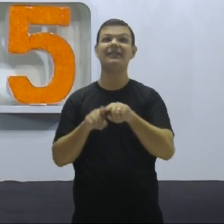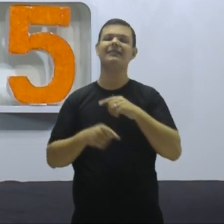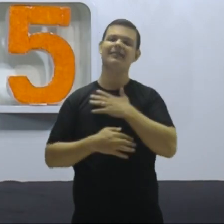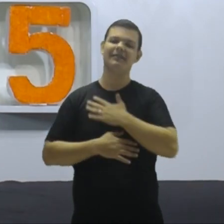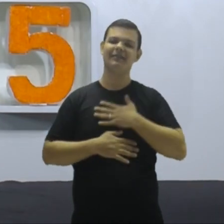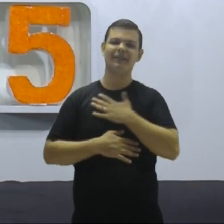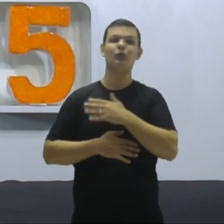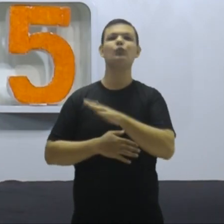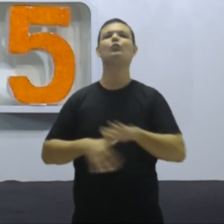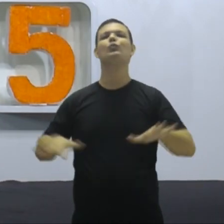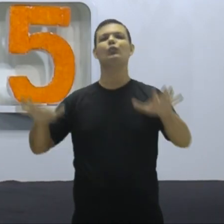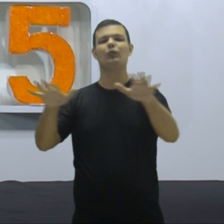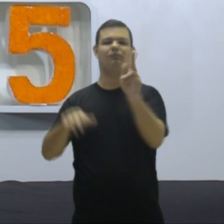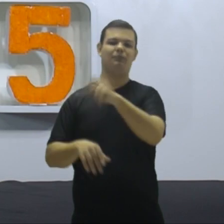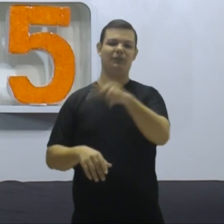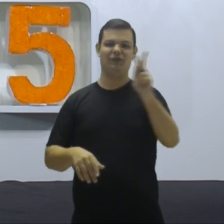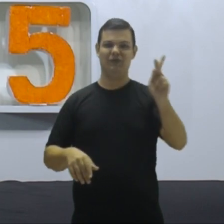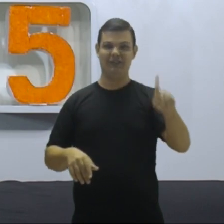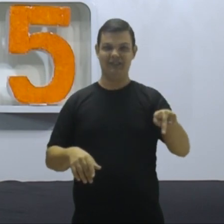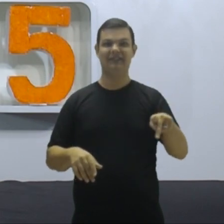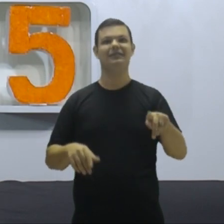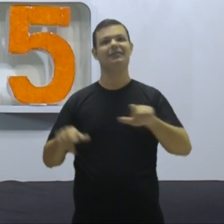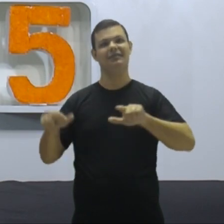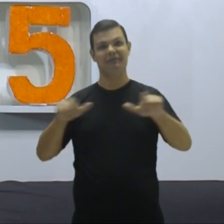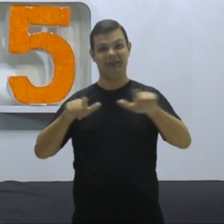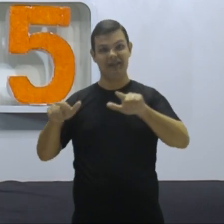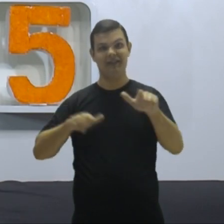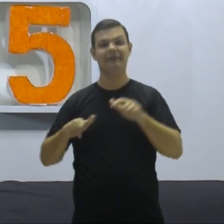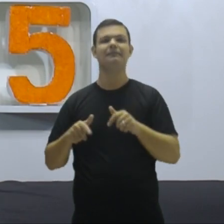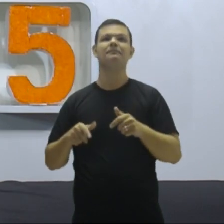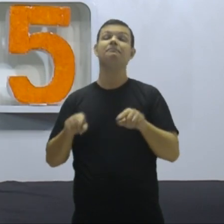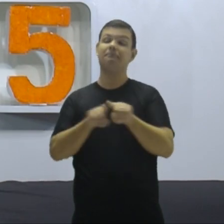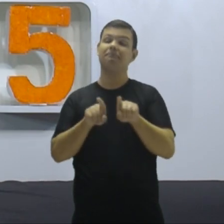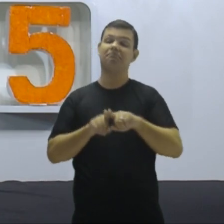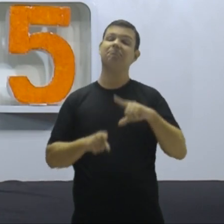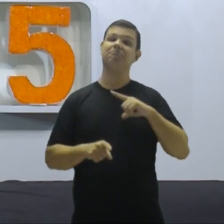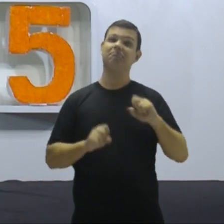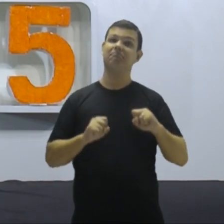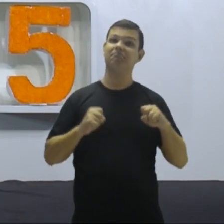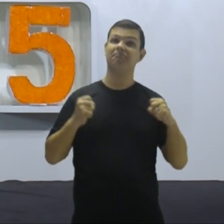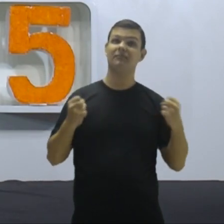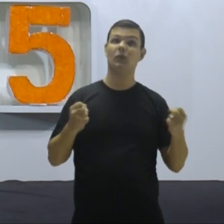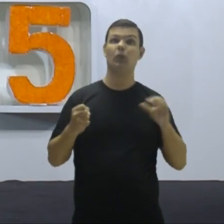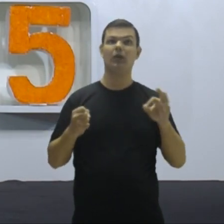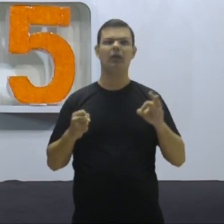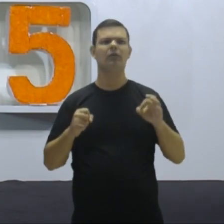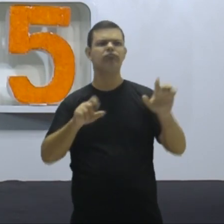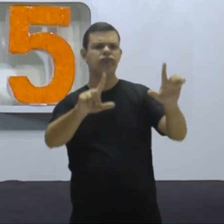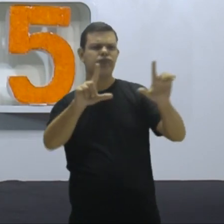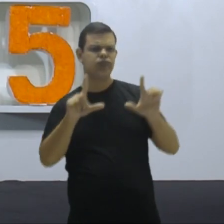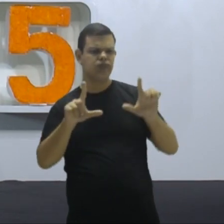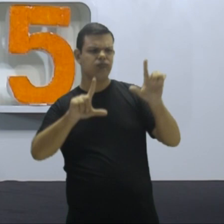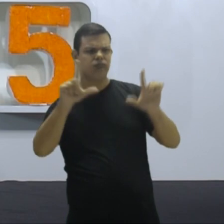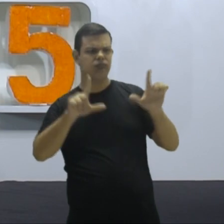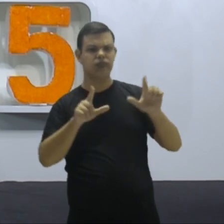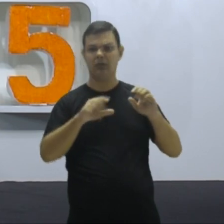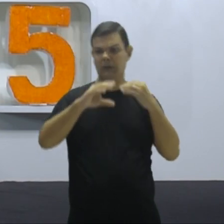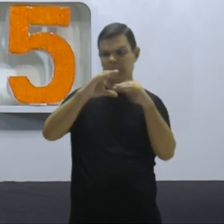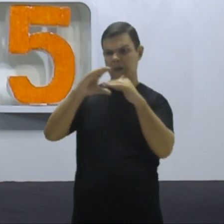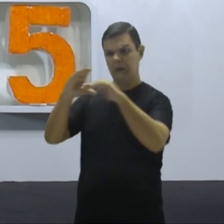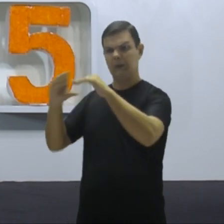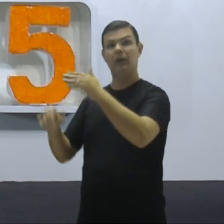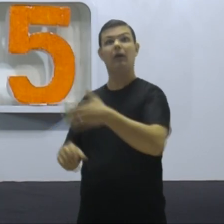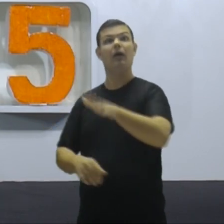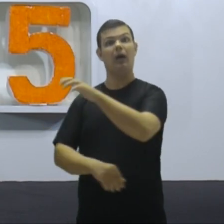abraço para os nossos professores da Rede Municipal, aqueles que estão se esforçando, pegando a nossa videoaula, caminhando para o